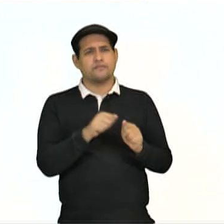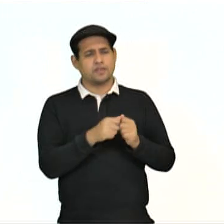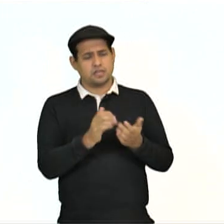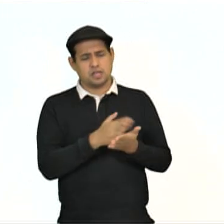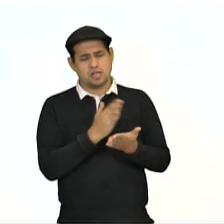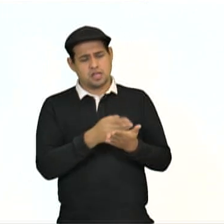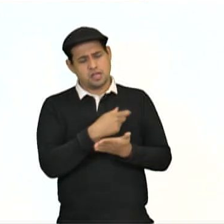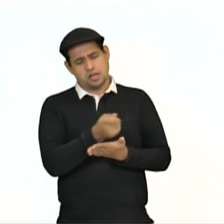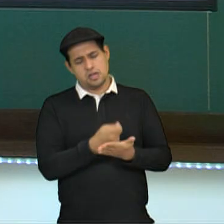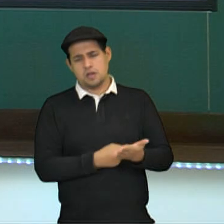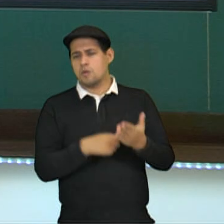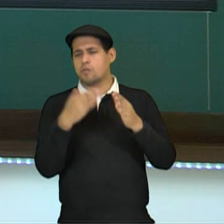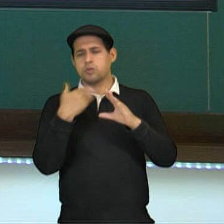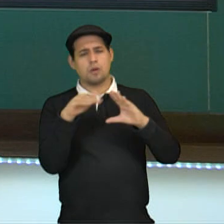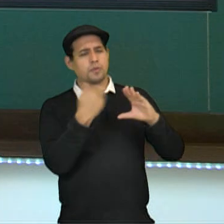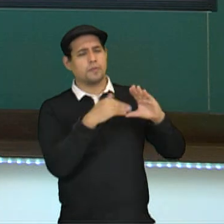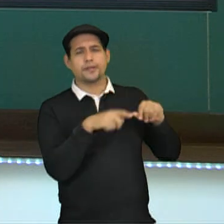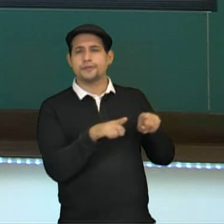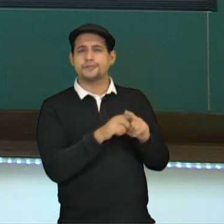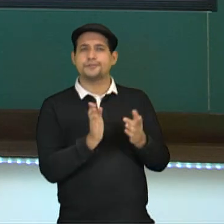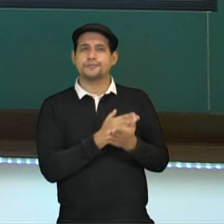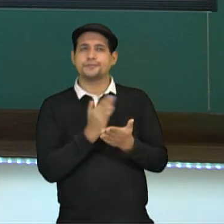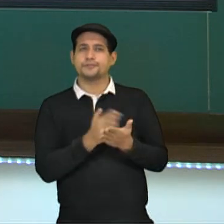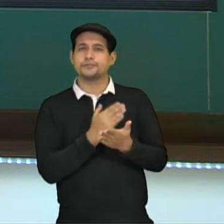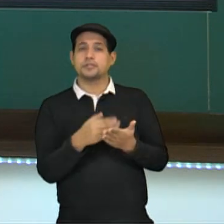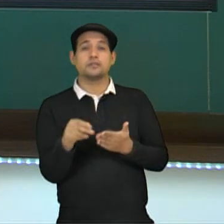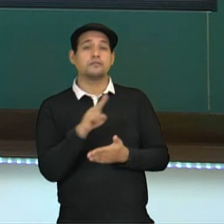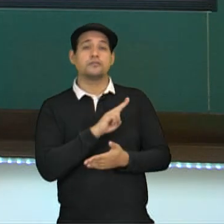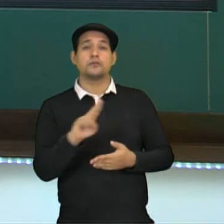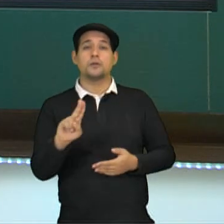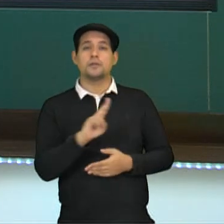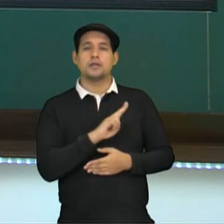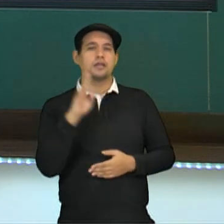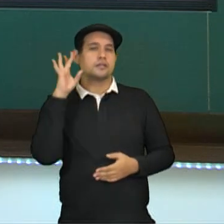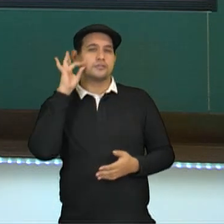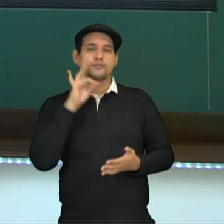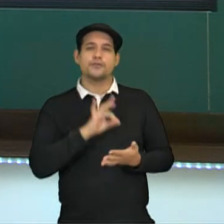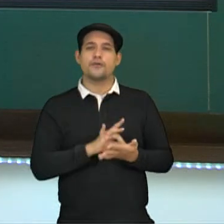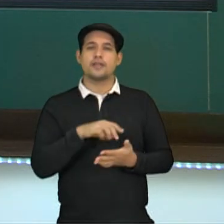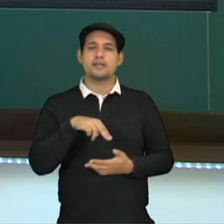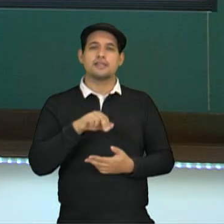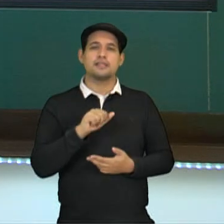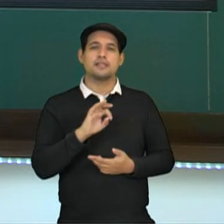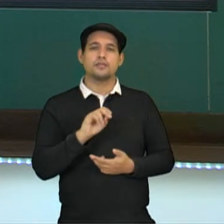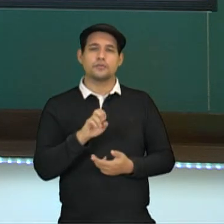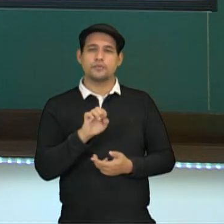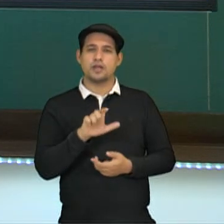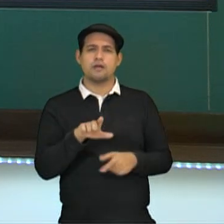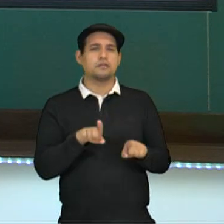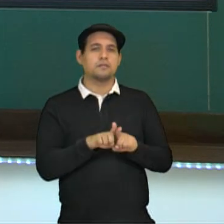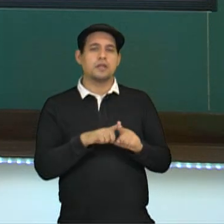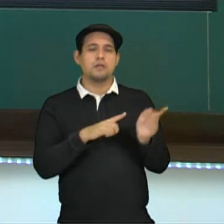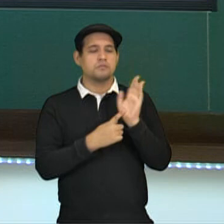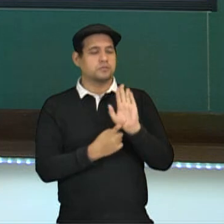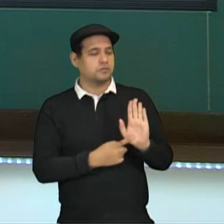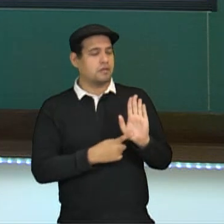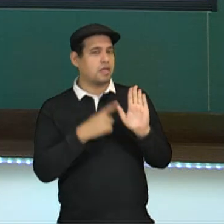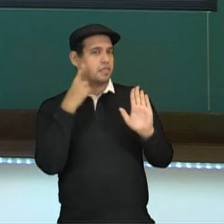um material, um livro chamado História Natural, na qual ele expôs ali as suas